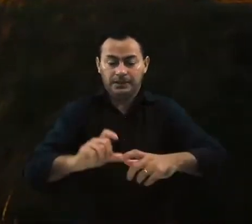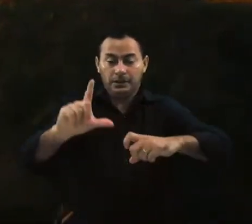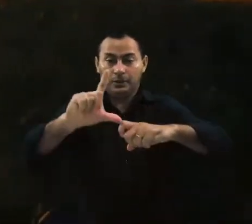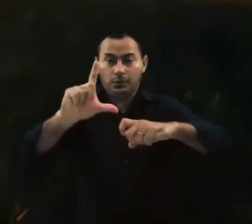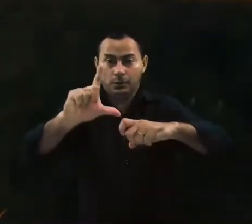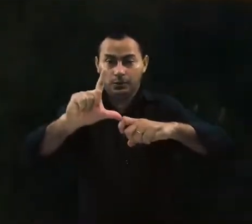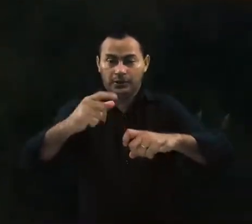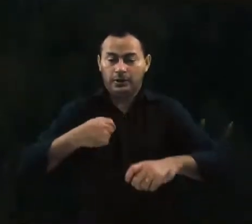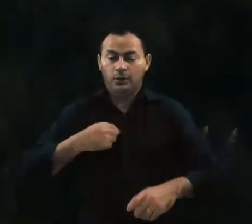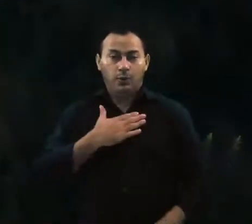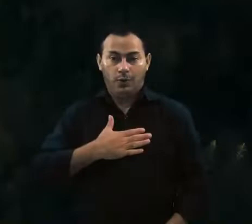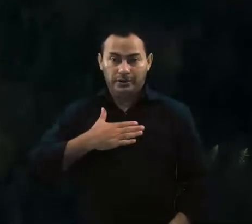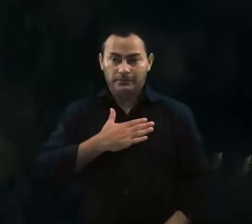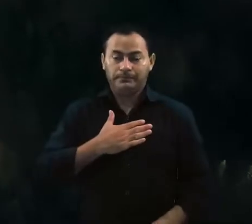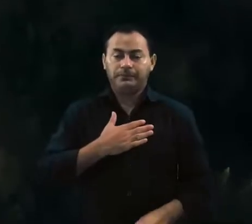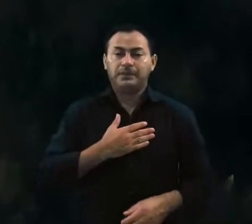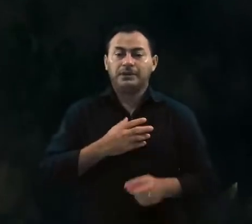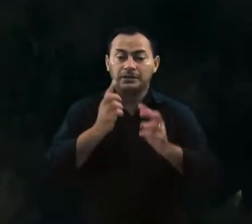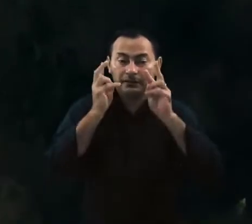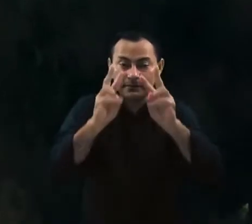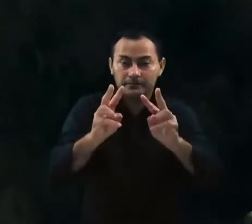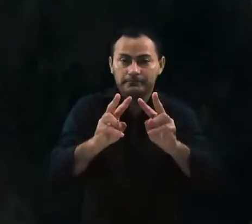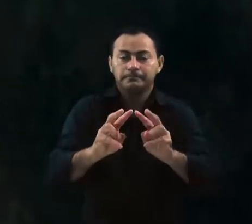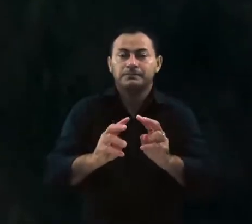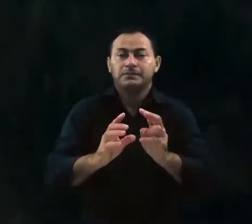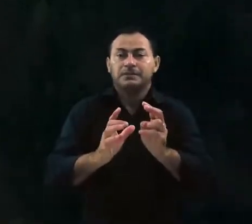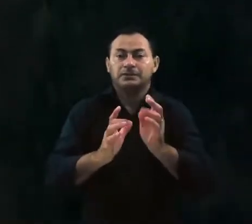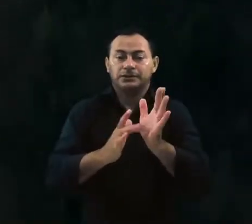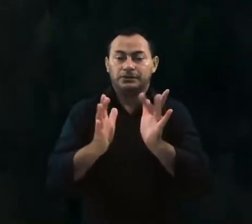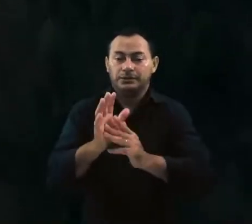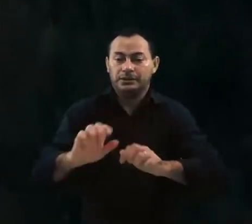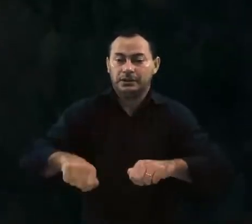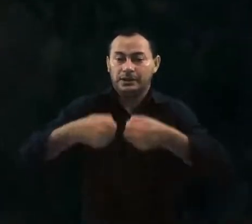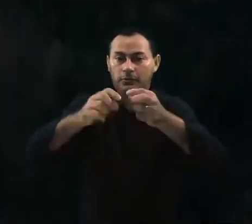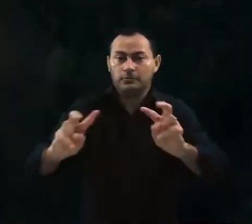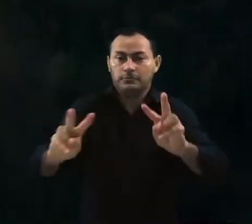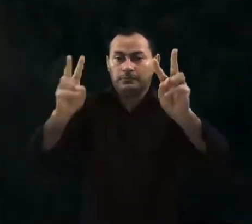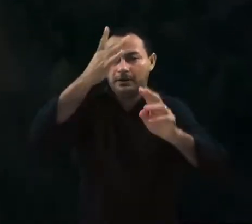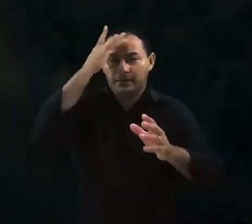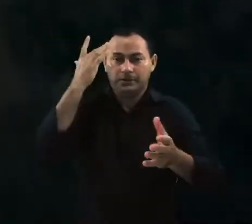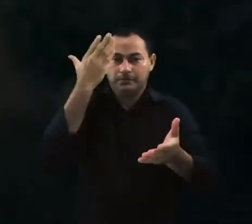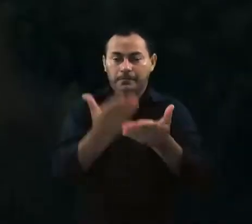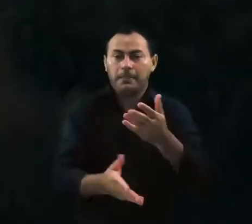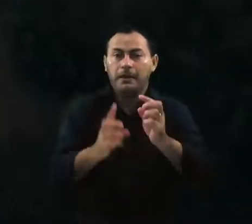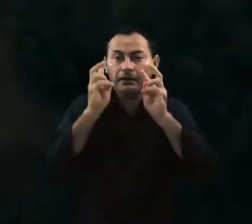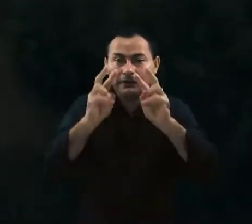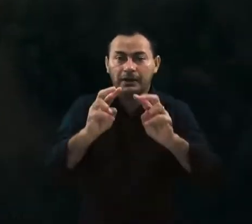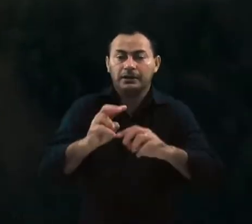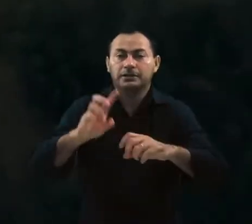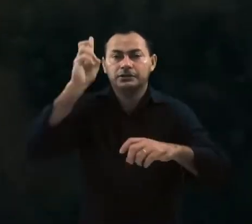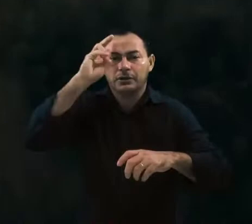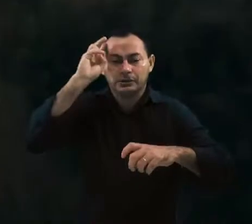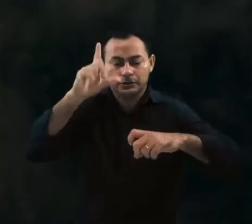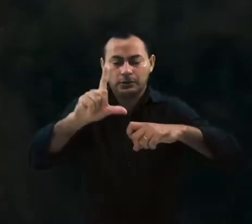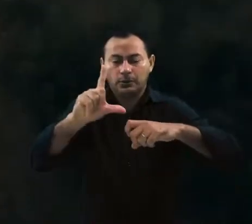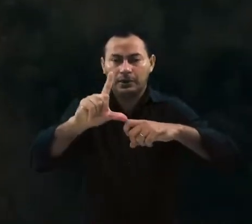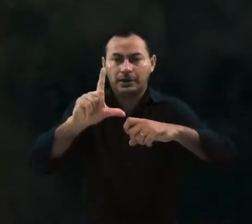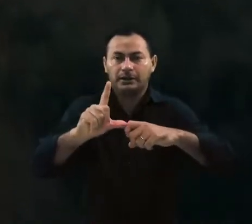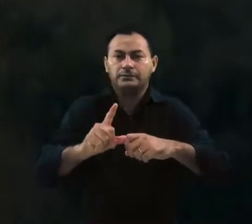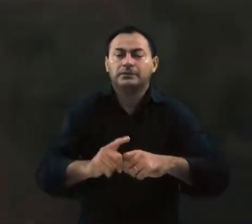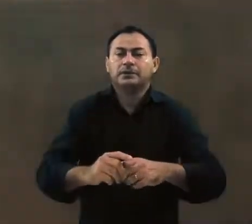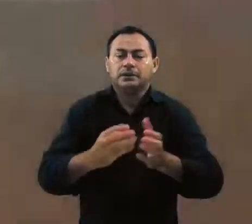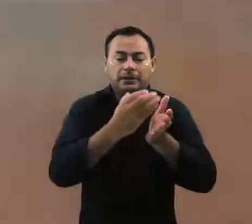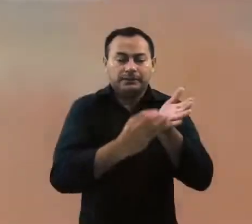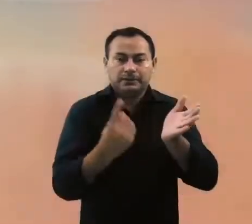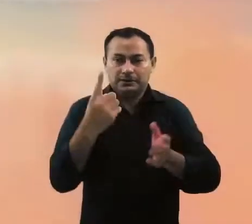nesta passagem de Lucas uma das minhas preferidas vemos mais uma vez o valor que Jesus deu ao ter dito preste atenção nessa história de Lucas Capítulo